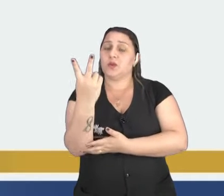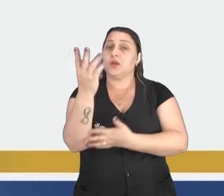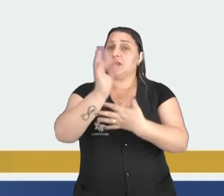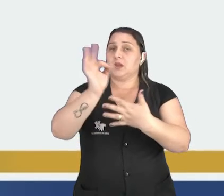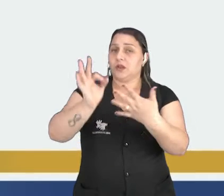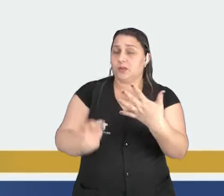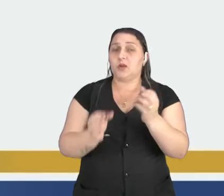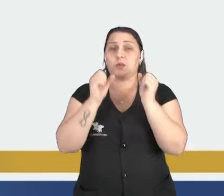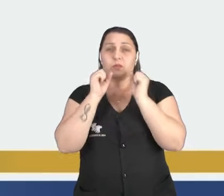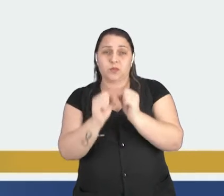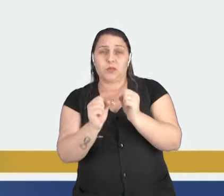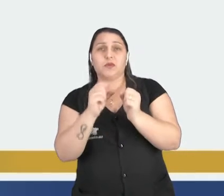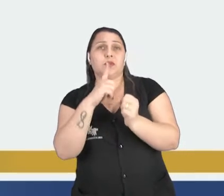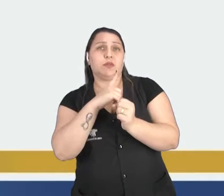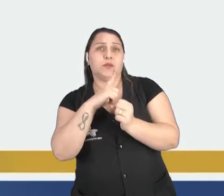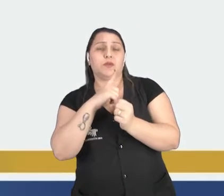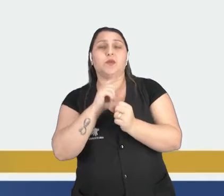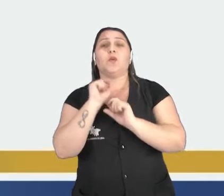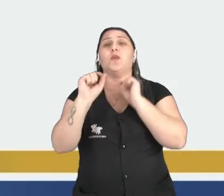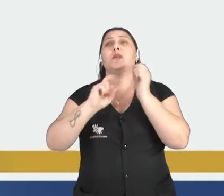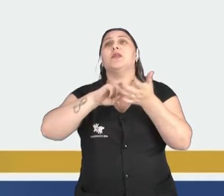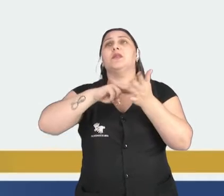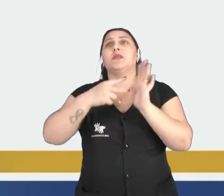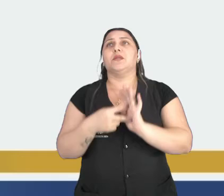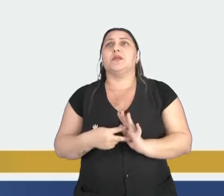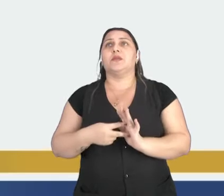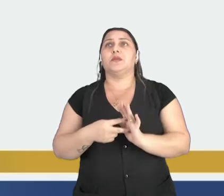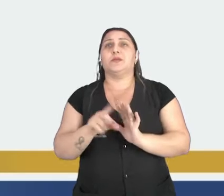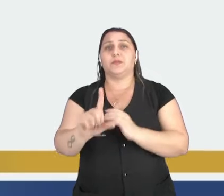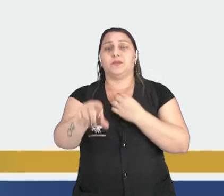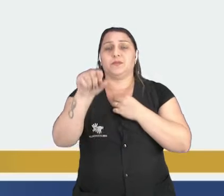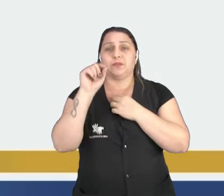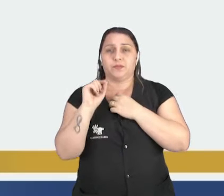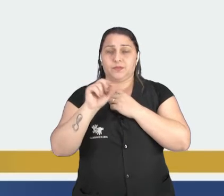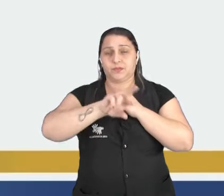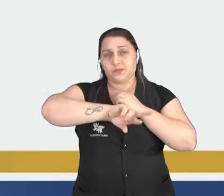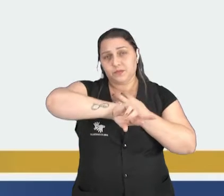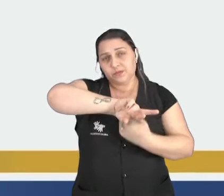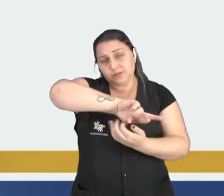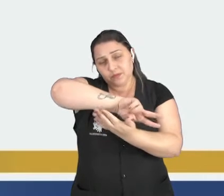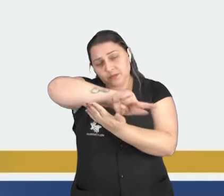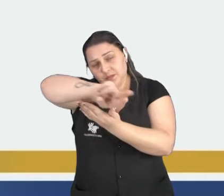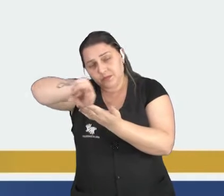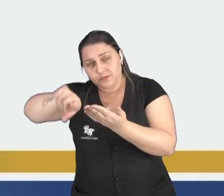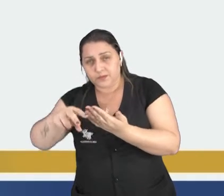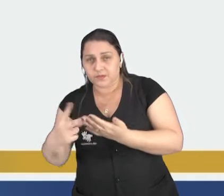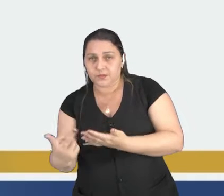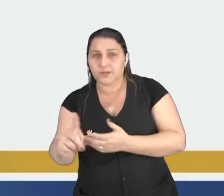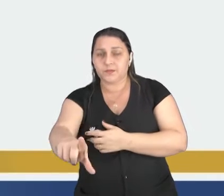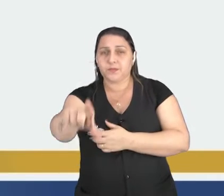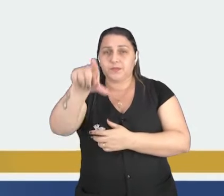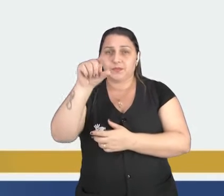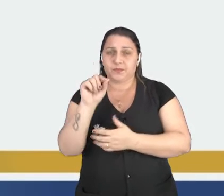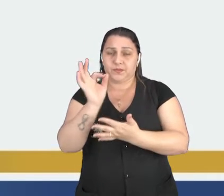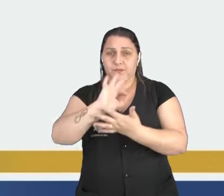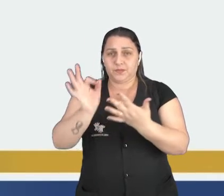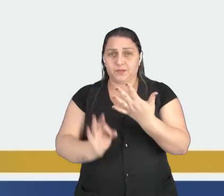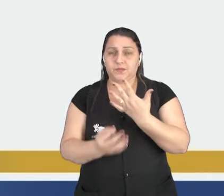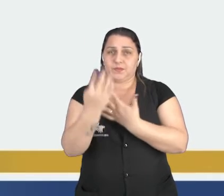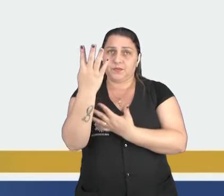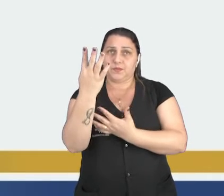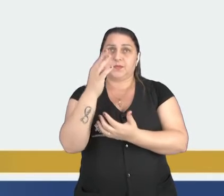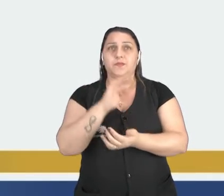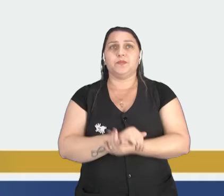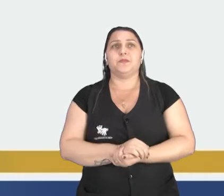elementos aqui eu posso formar. E o que significa isso? Eu vou escolher de várias maneiras 2 elementos desses 4.